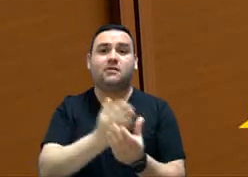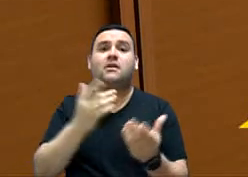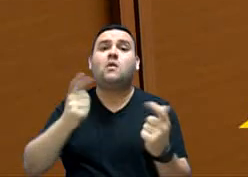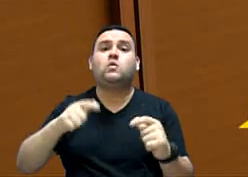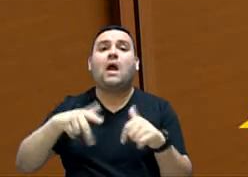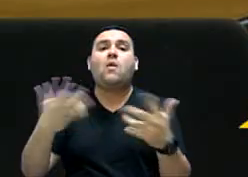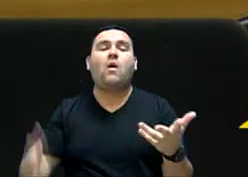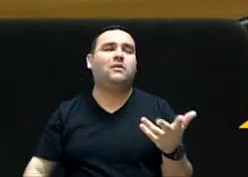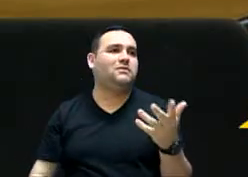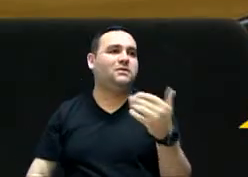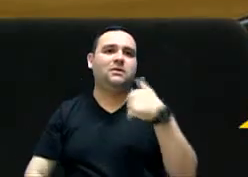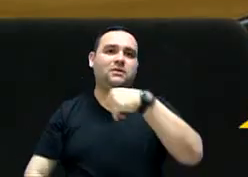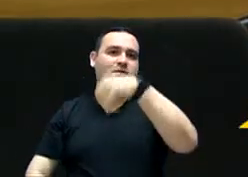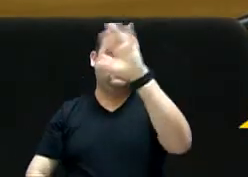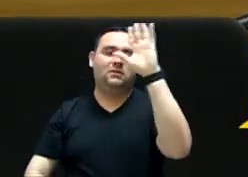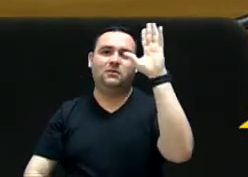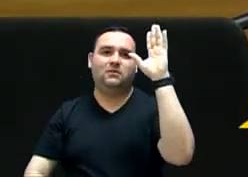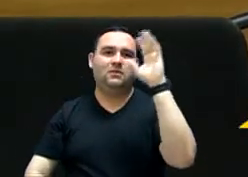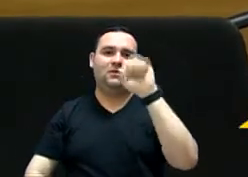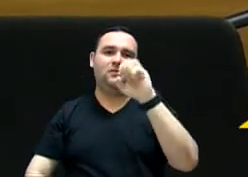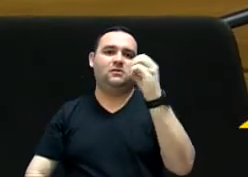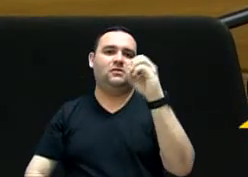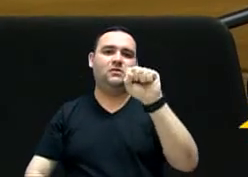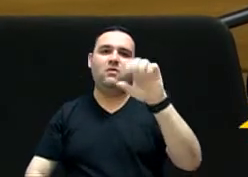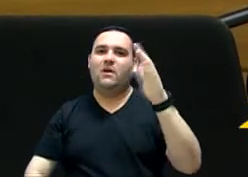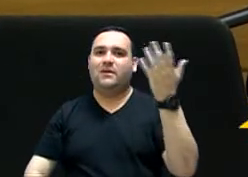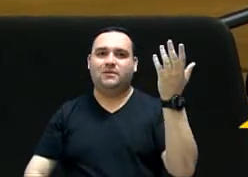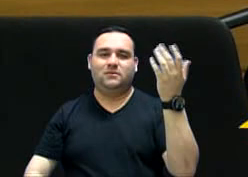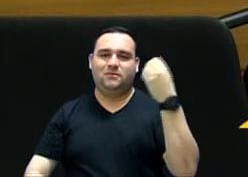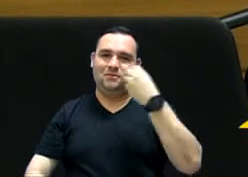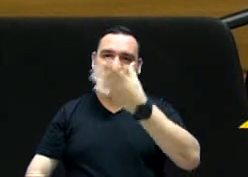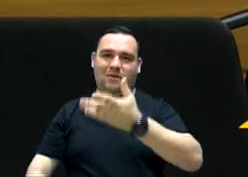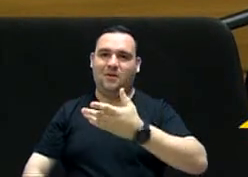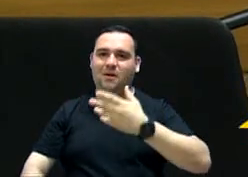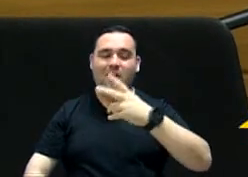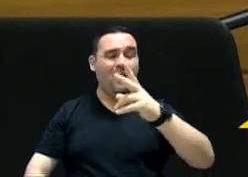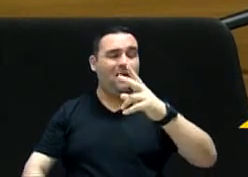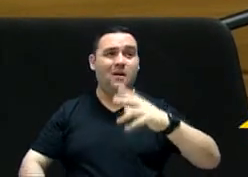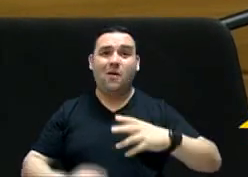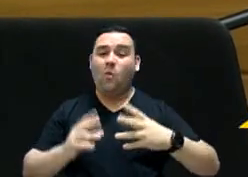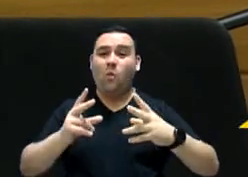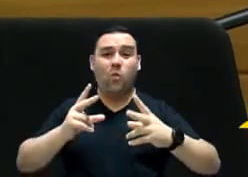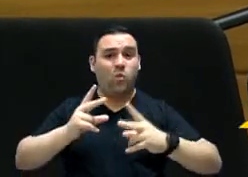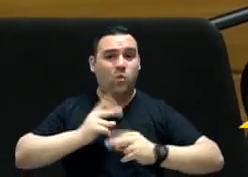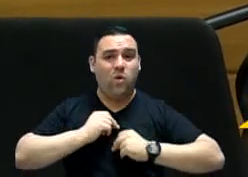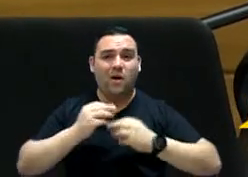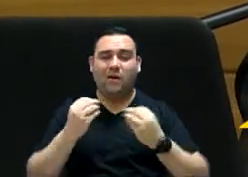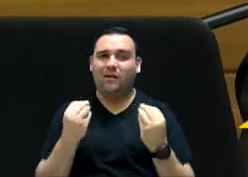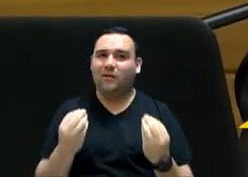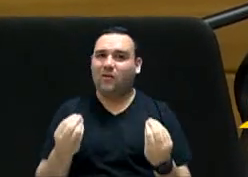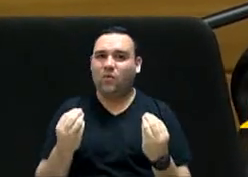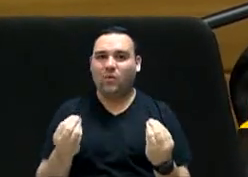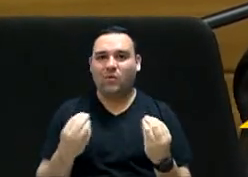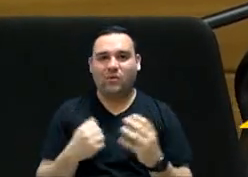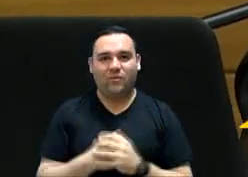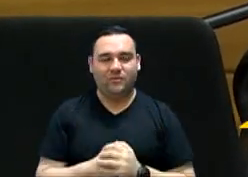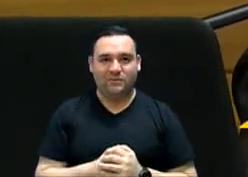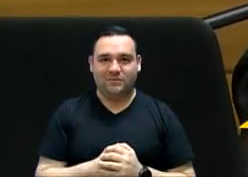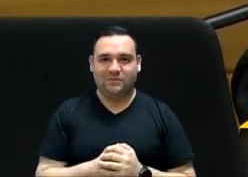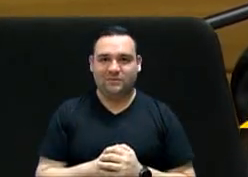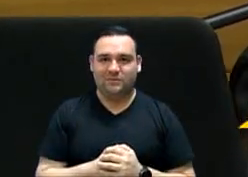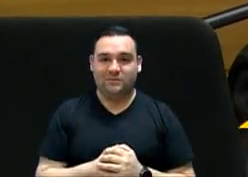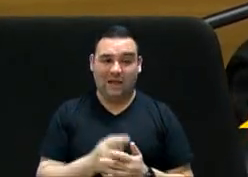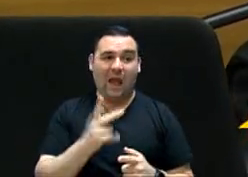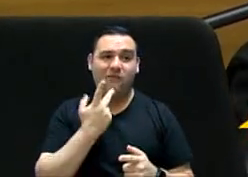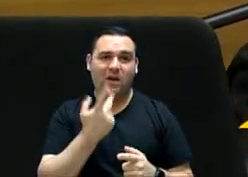onde eu levo? Eu digo, levo lá para o SOS, se for o caso. É um absurdo o que estão fazendo, dizendo que